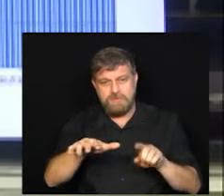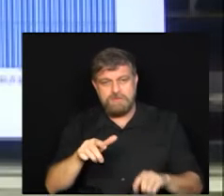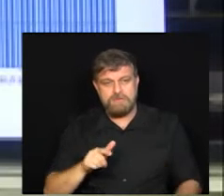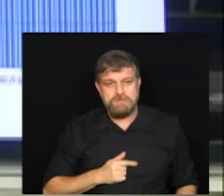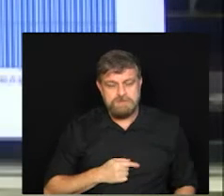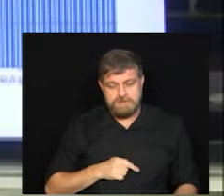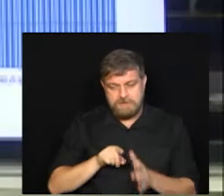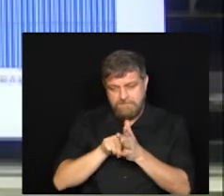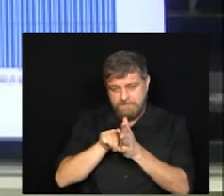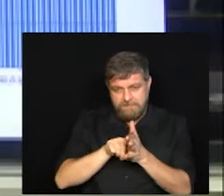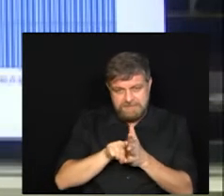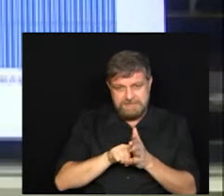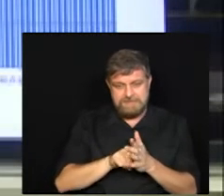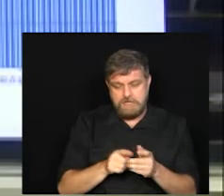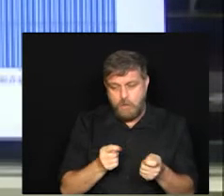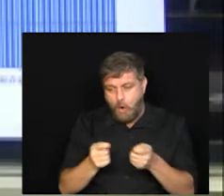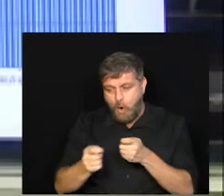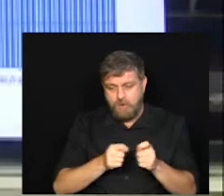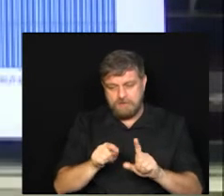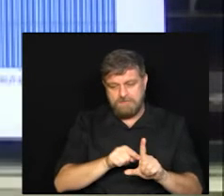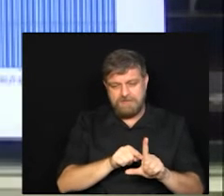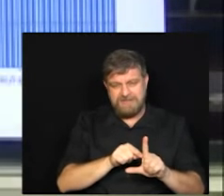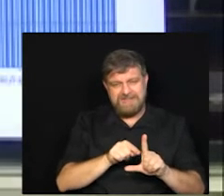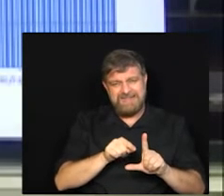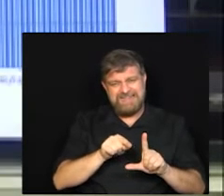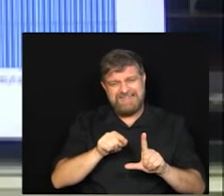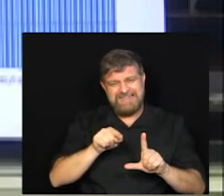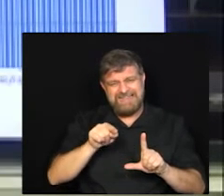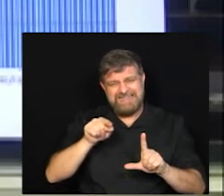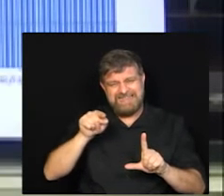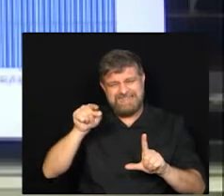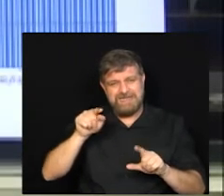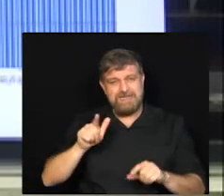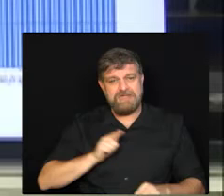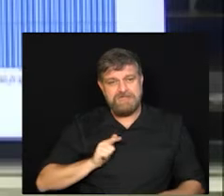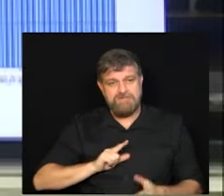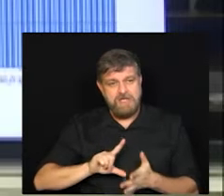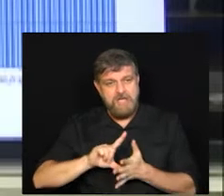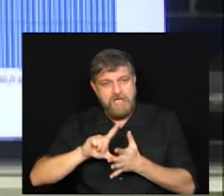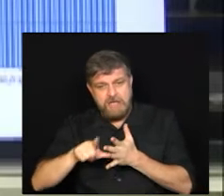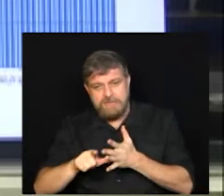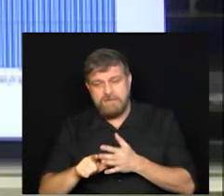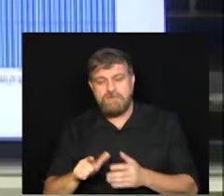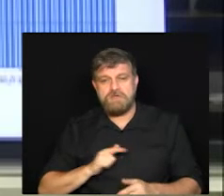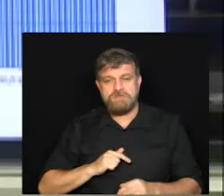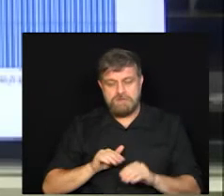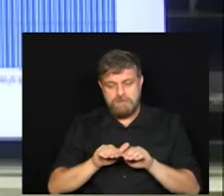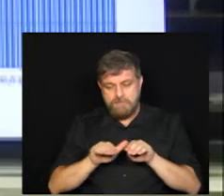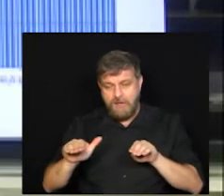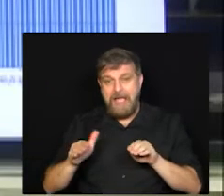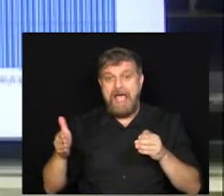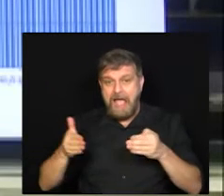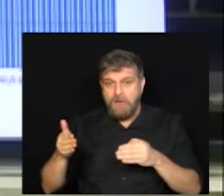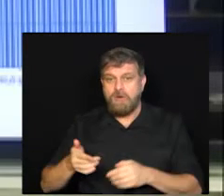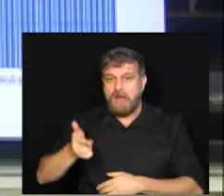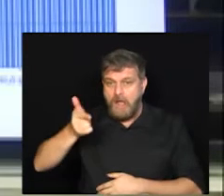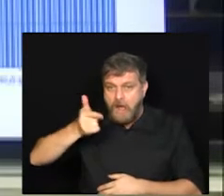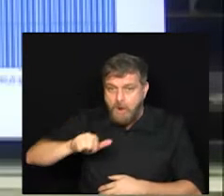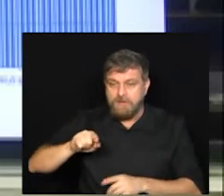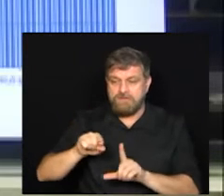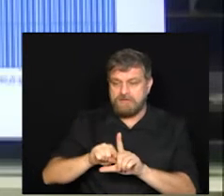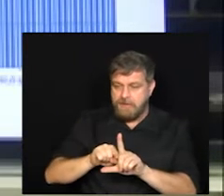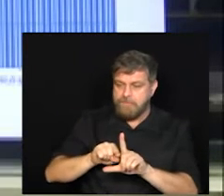gente continuou monitorando, a gente teve uma fase muito boa depois do nosso pico e agora a gente volta a ver